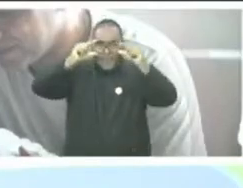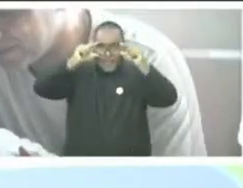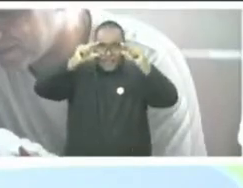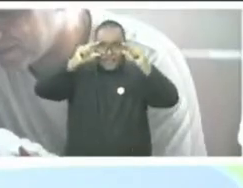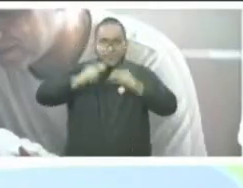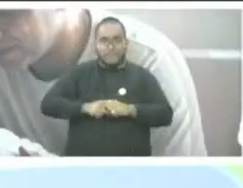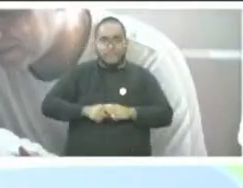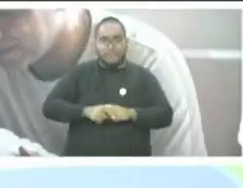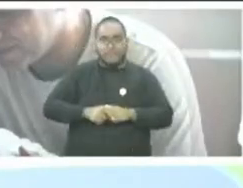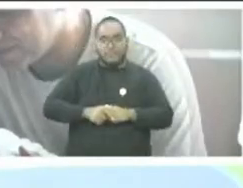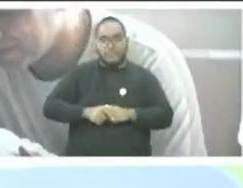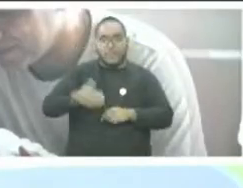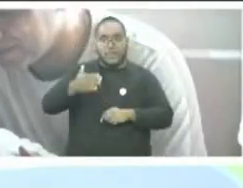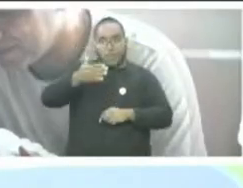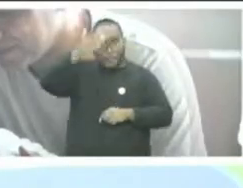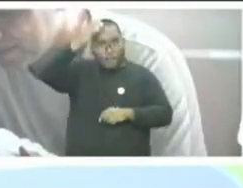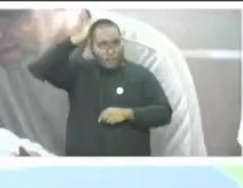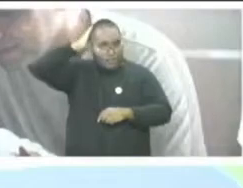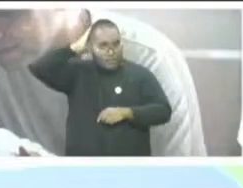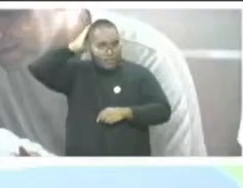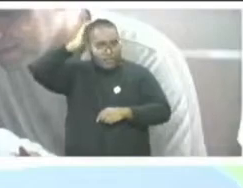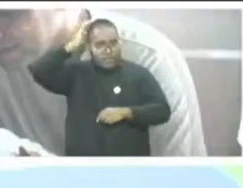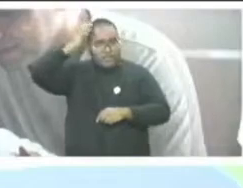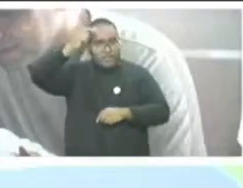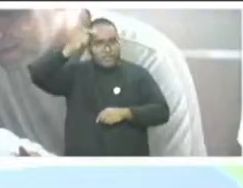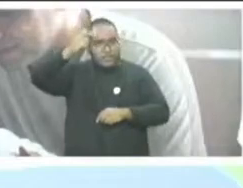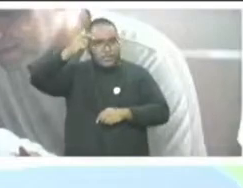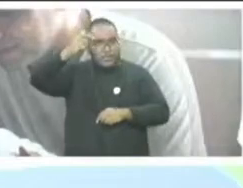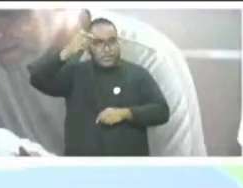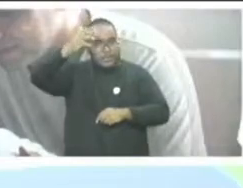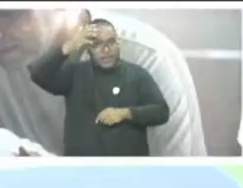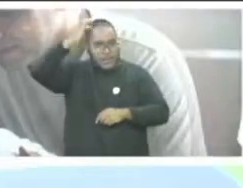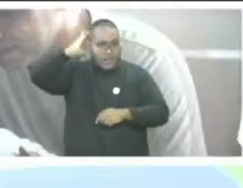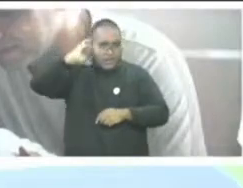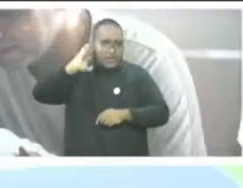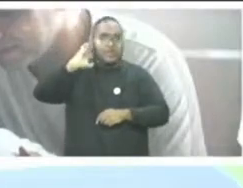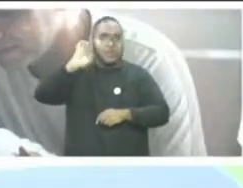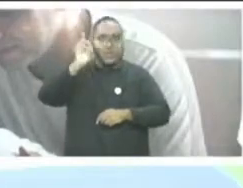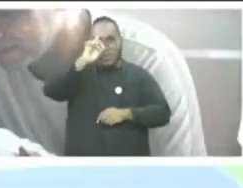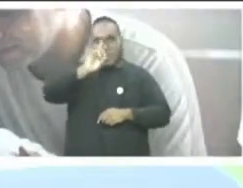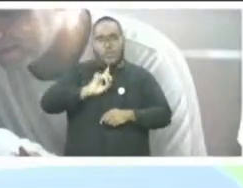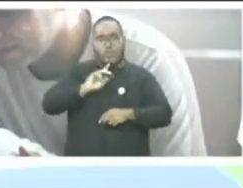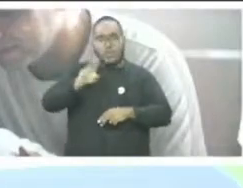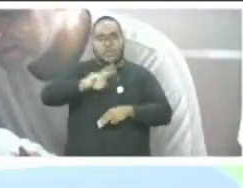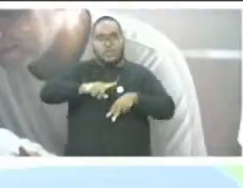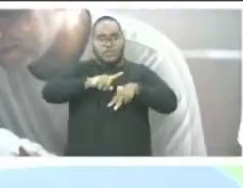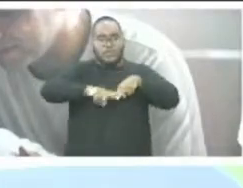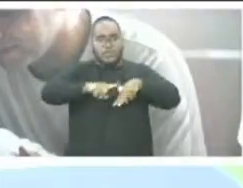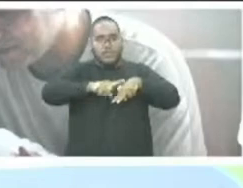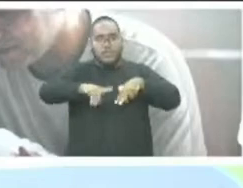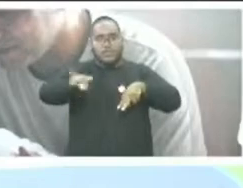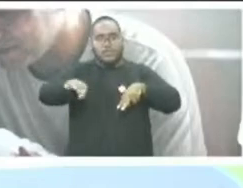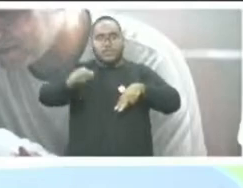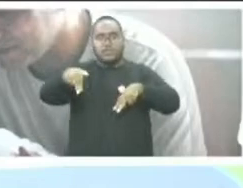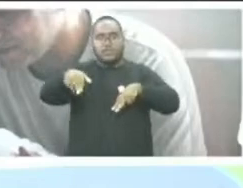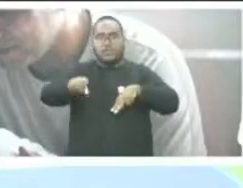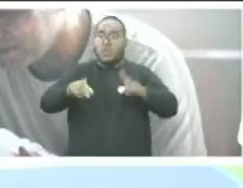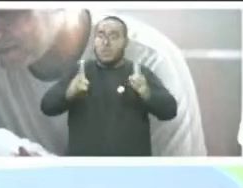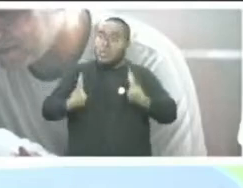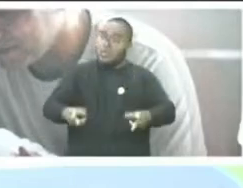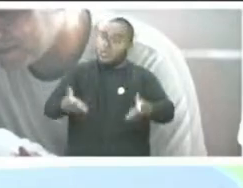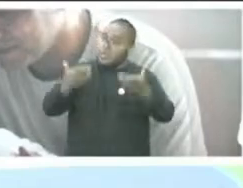loiro, Então, e estou usando uma calça jeans. Bom, dando sequência aqui à apresentação